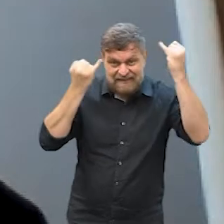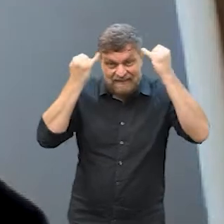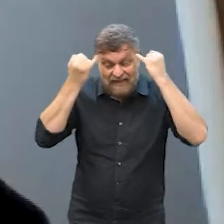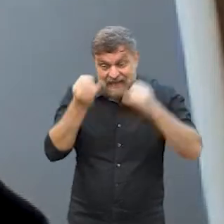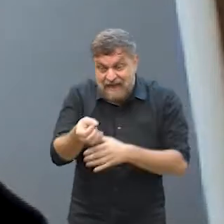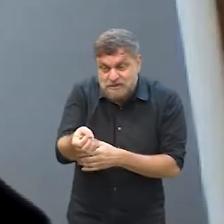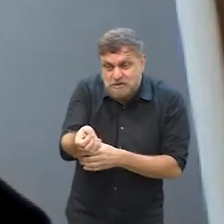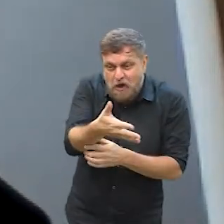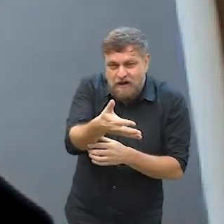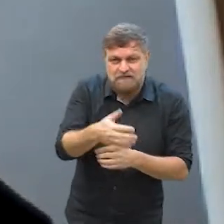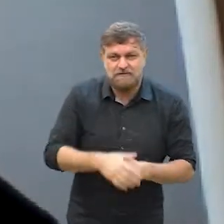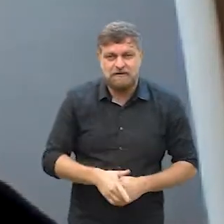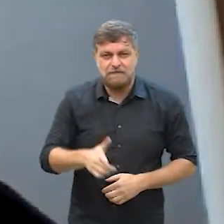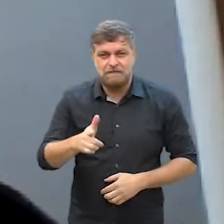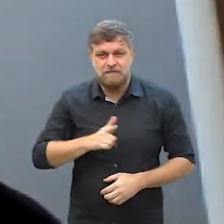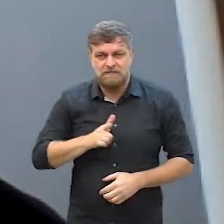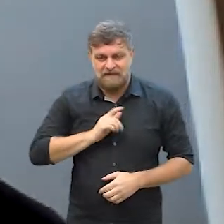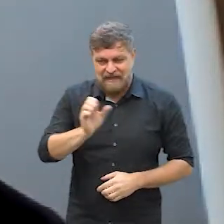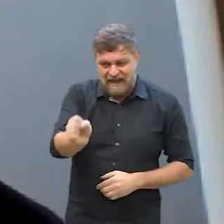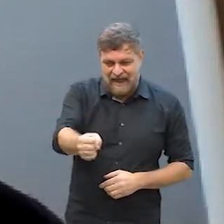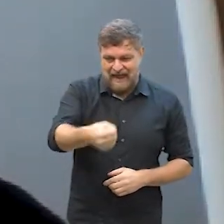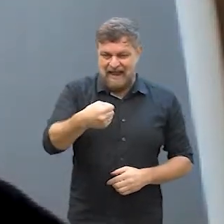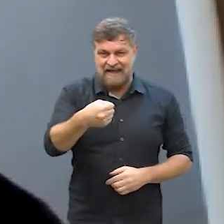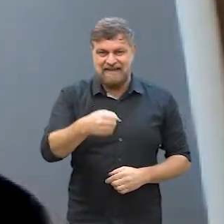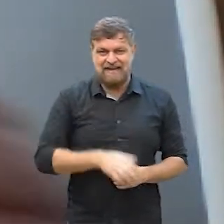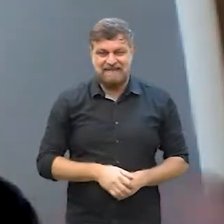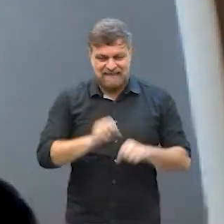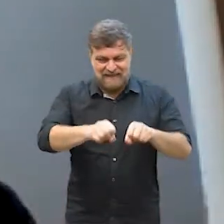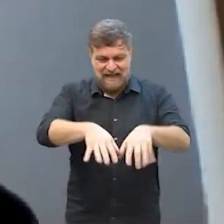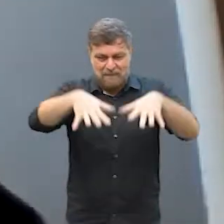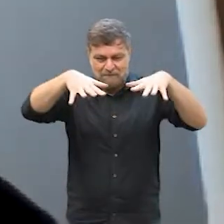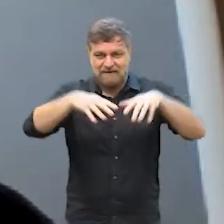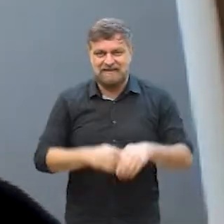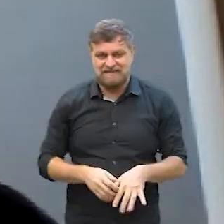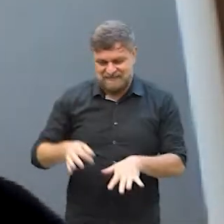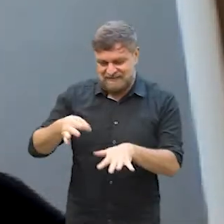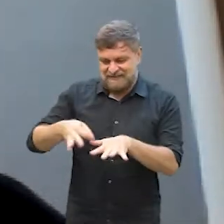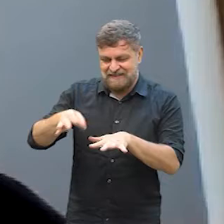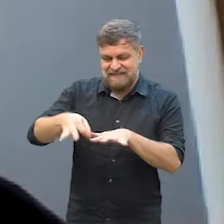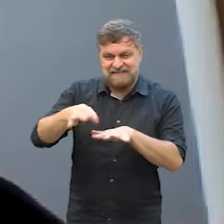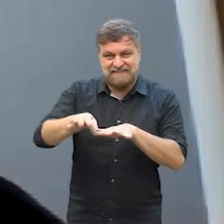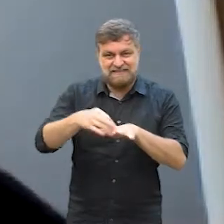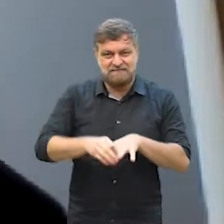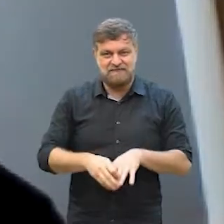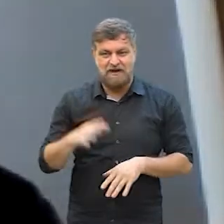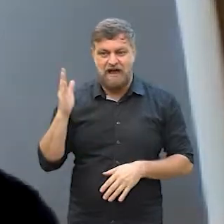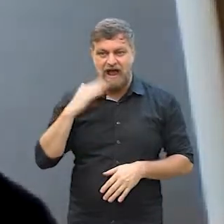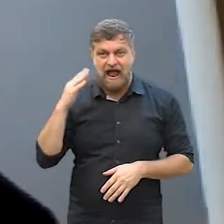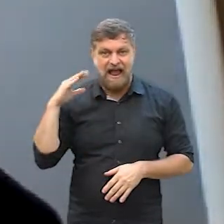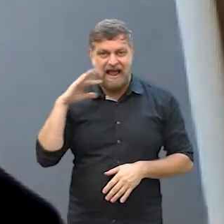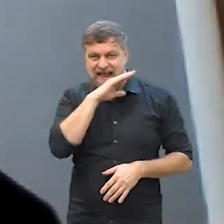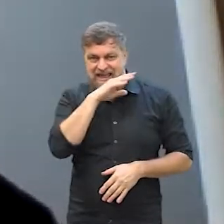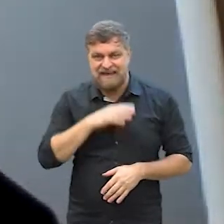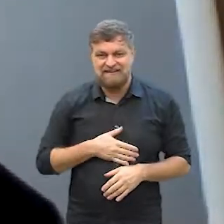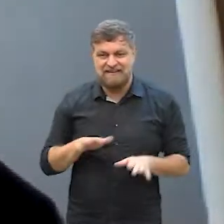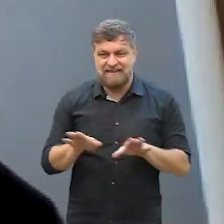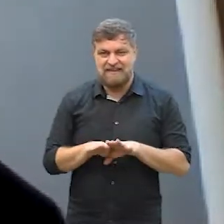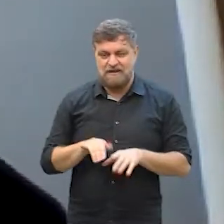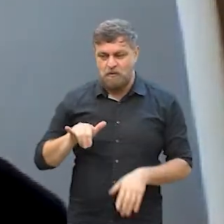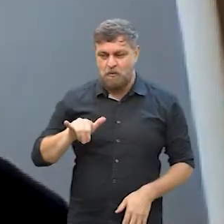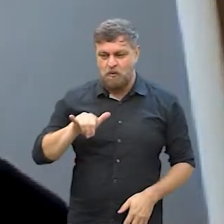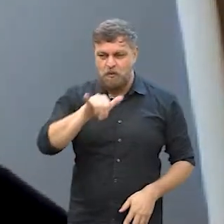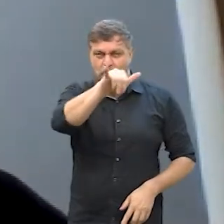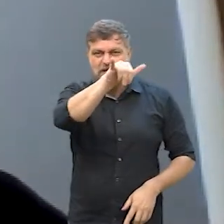criativos, inovadores. Tem caneca mágica com esmalte térmico, né? Tem um avião que bate asas,